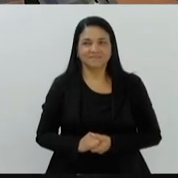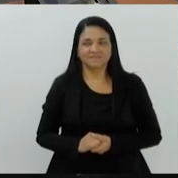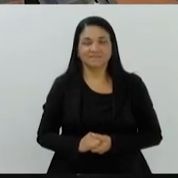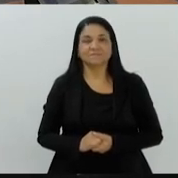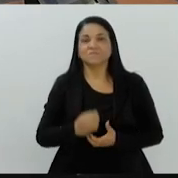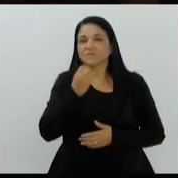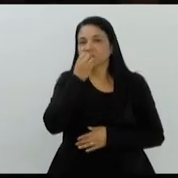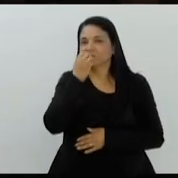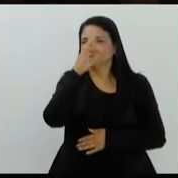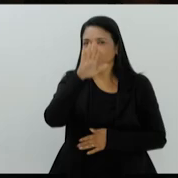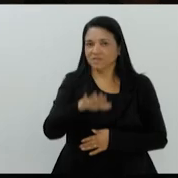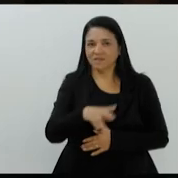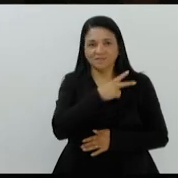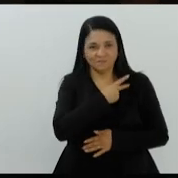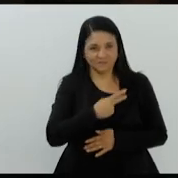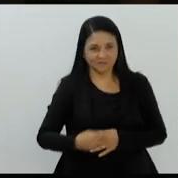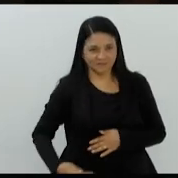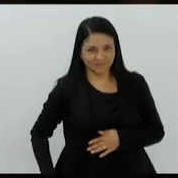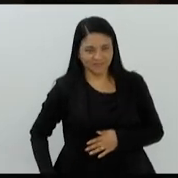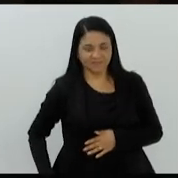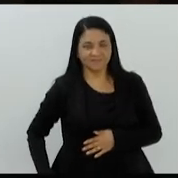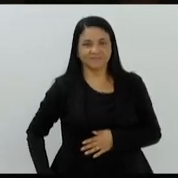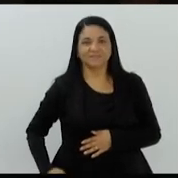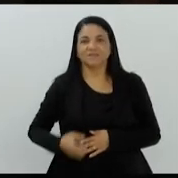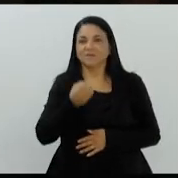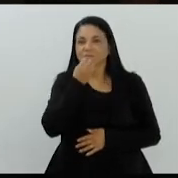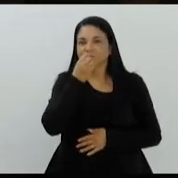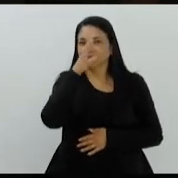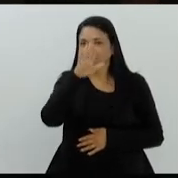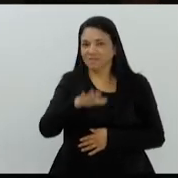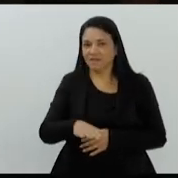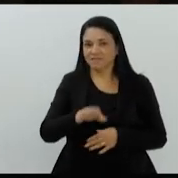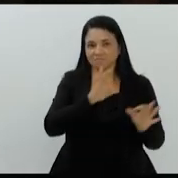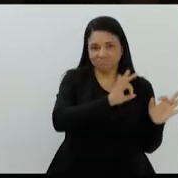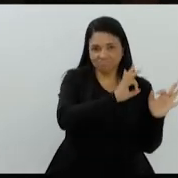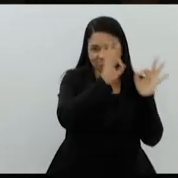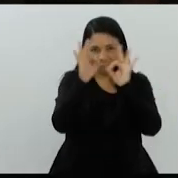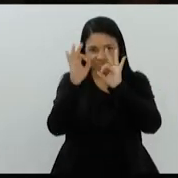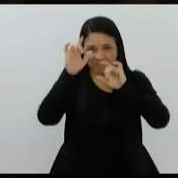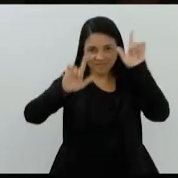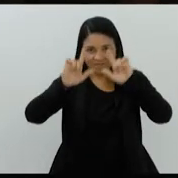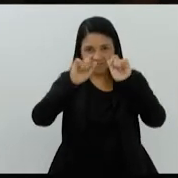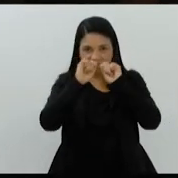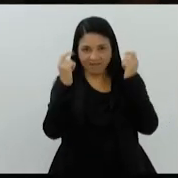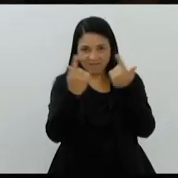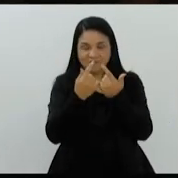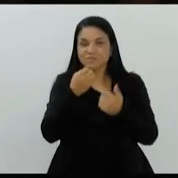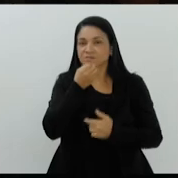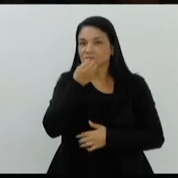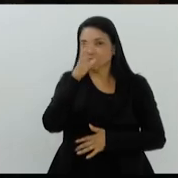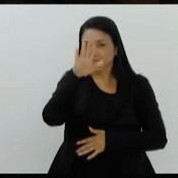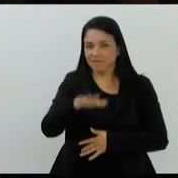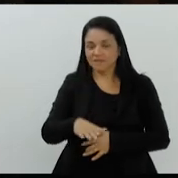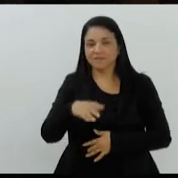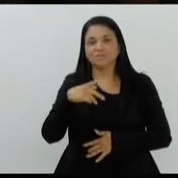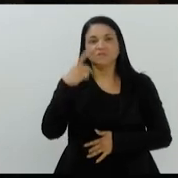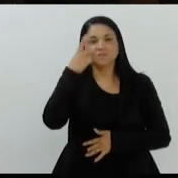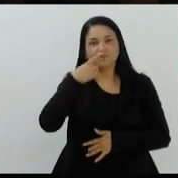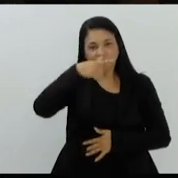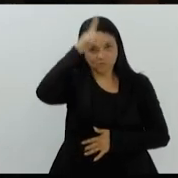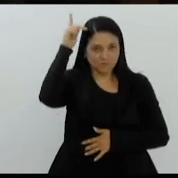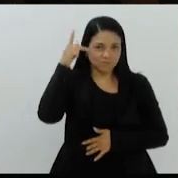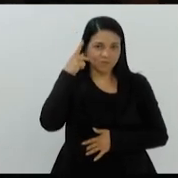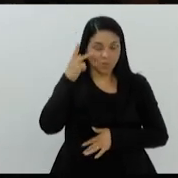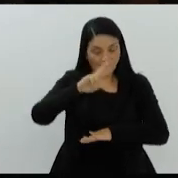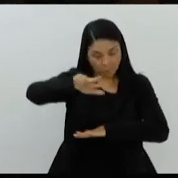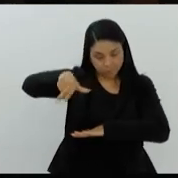Boa tarde, presidenta, boa tarde a todos aqueles que nos assistem pela TV Alerj, boa tarde, deputado Luiz Paulo. Hoje eu venho à